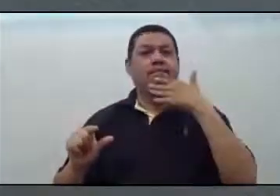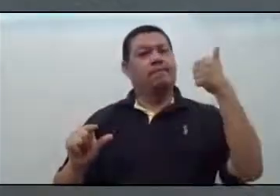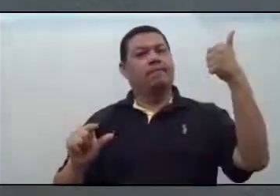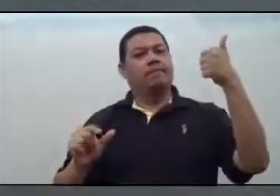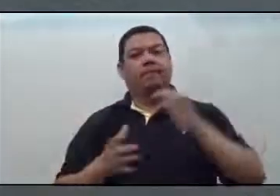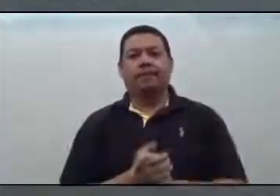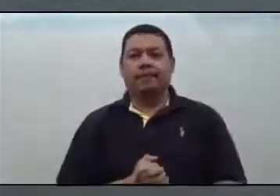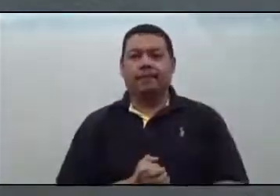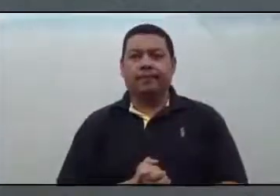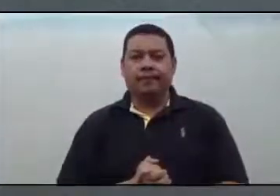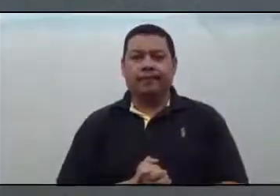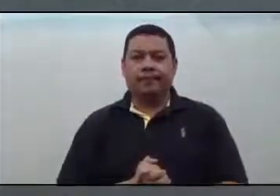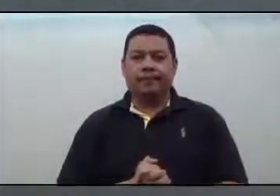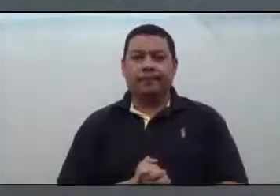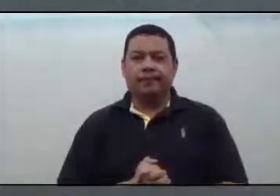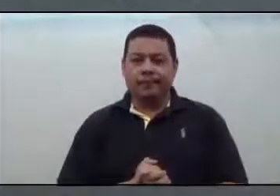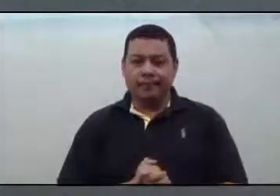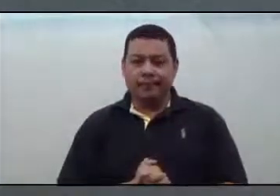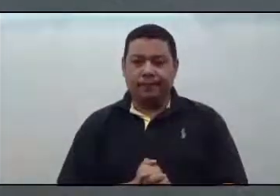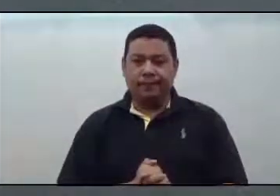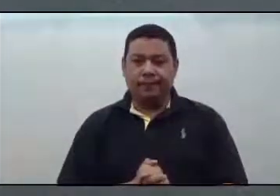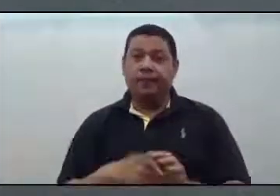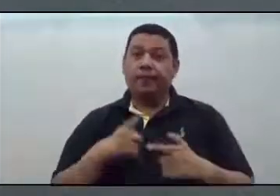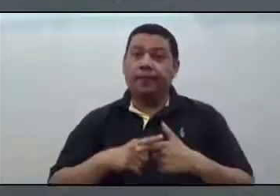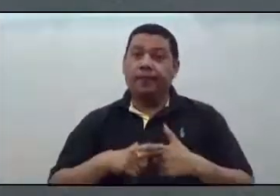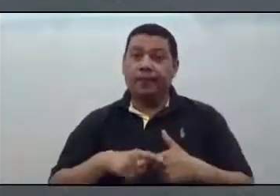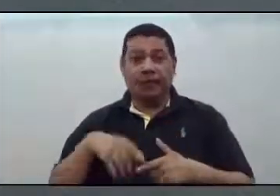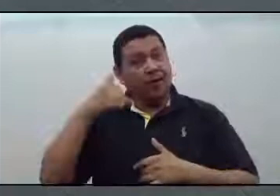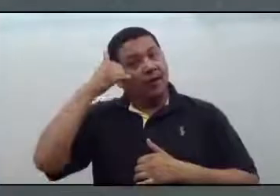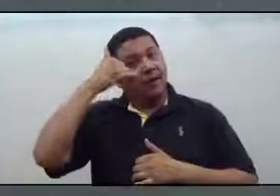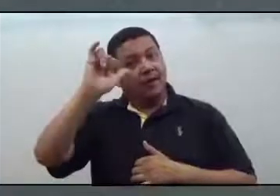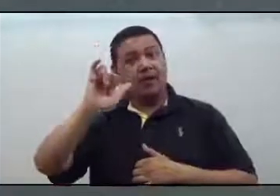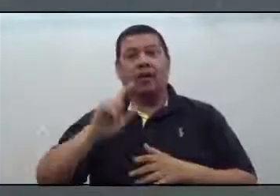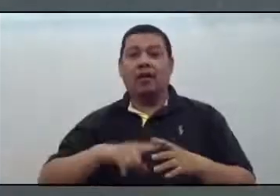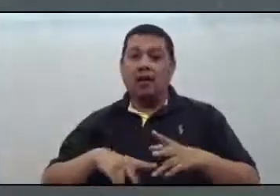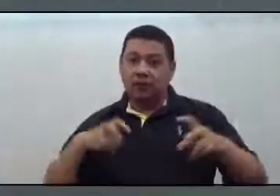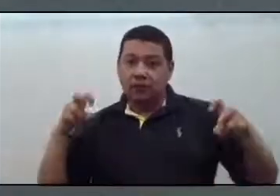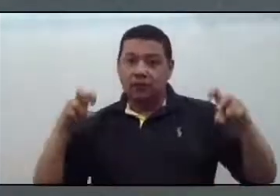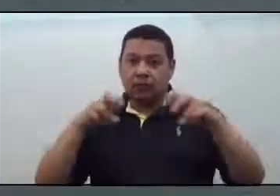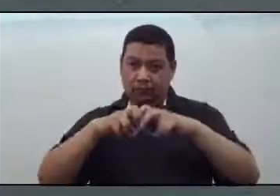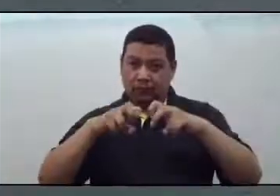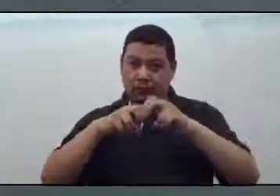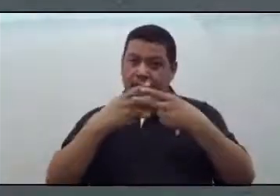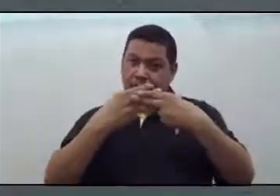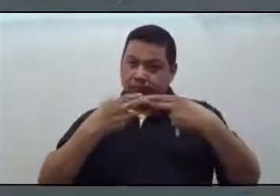vem combater muito, muito acidente, vem diminuir o índice.